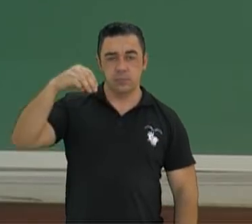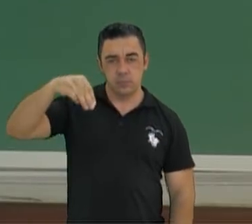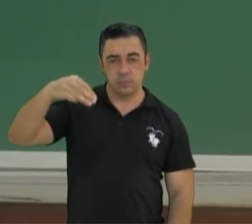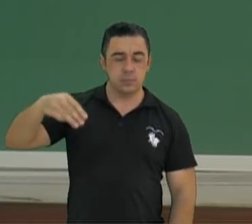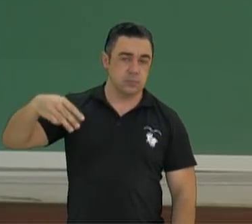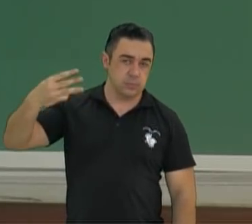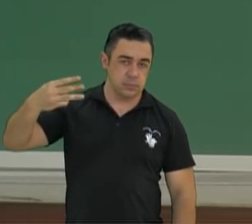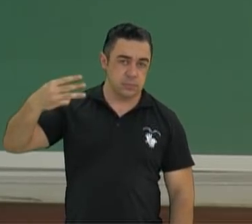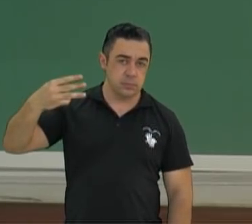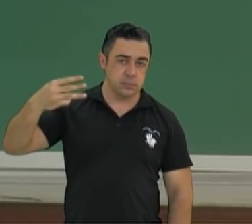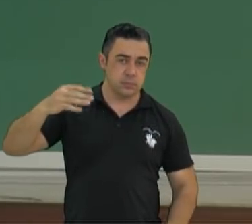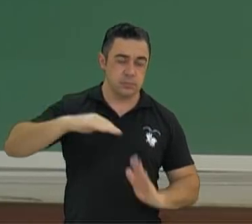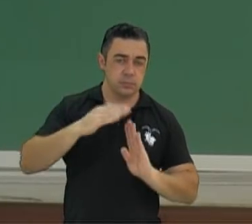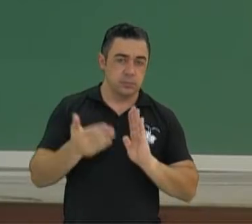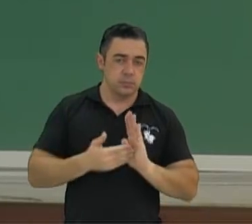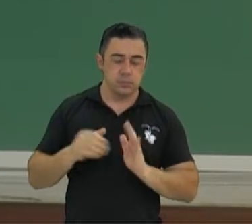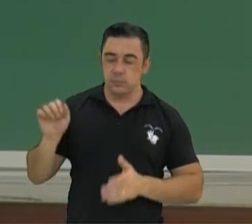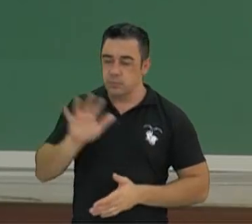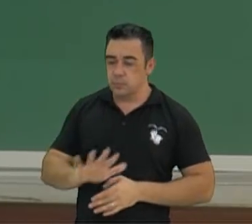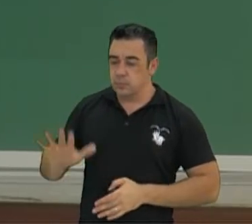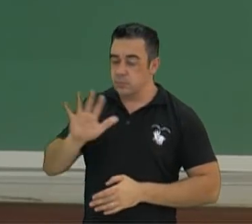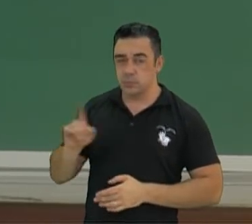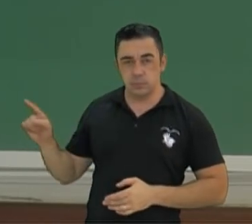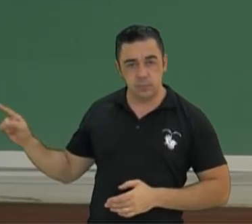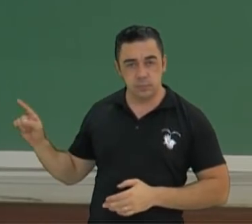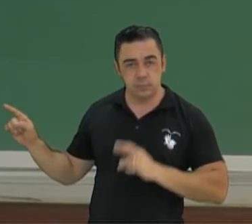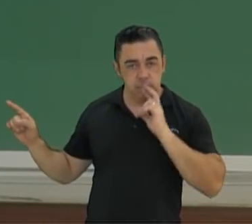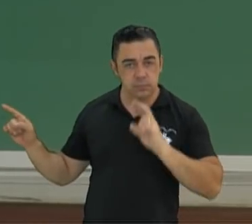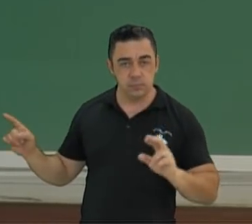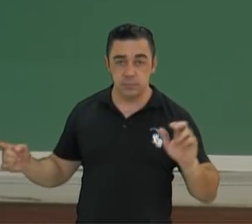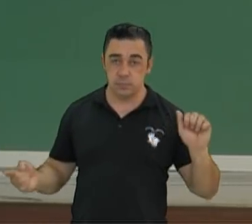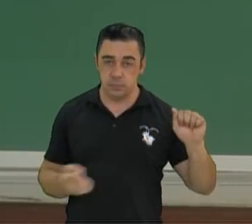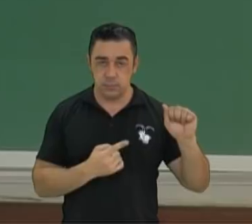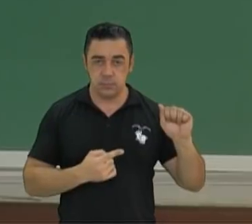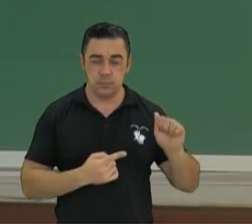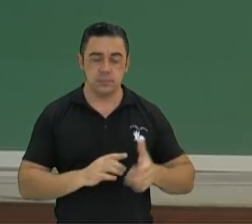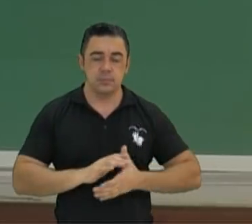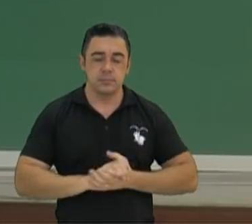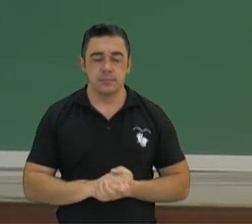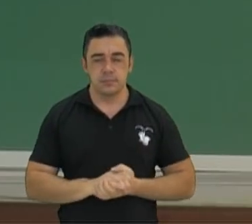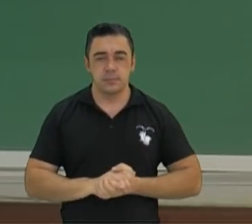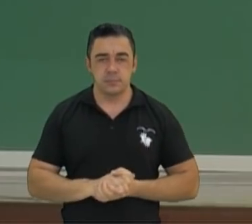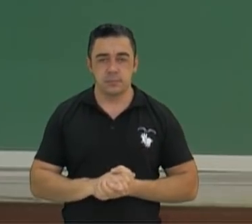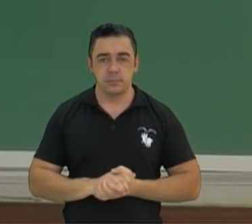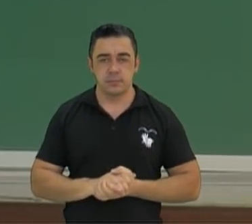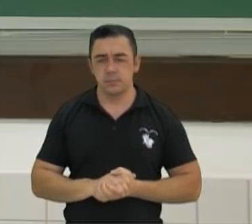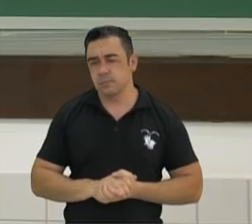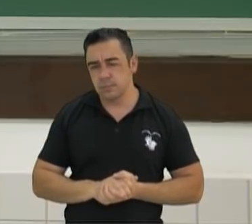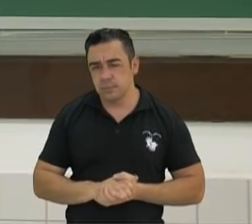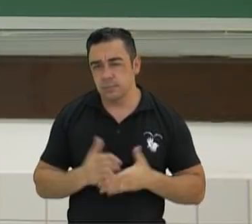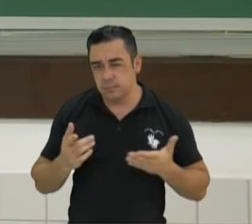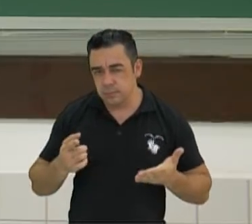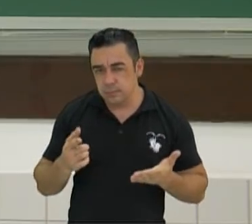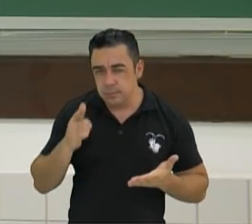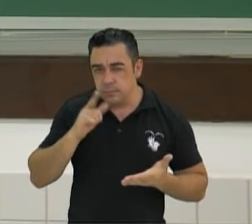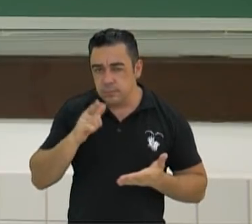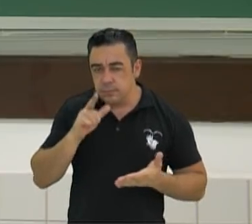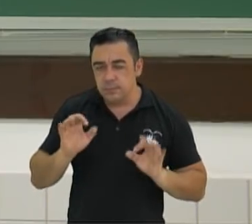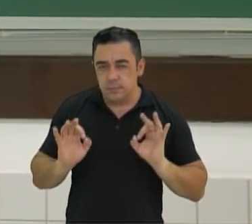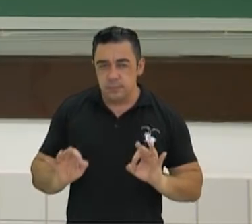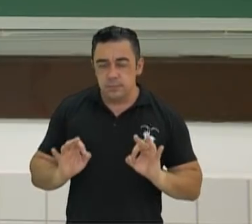metros cúbicos de volume nessa figura. A alternativa certa, a letra A. E aí, meu amor, você